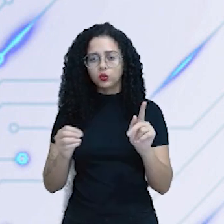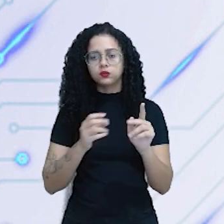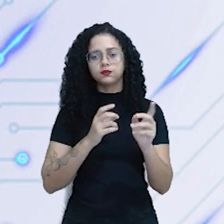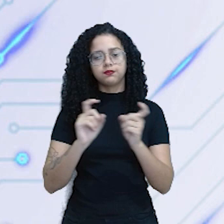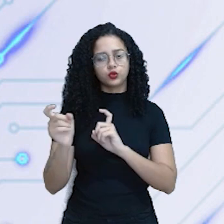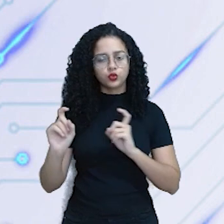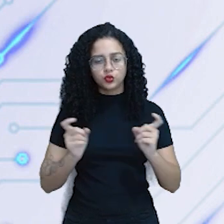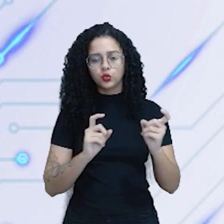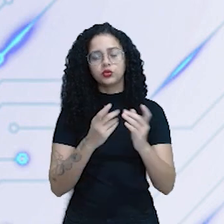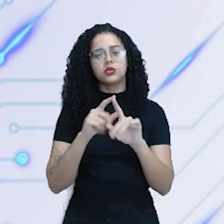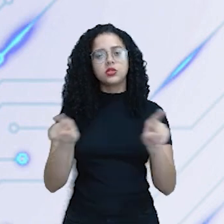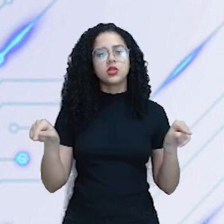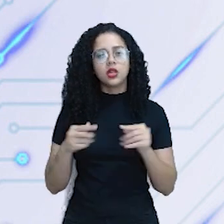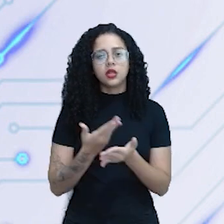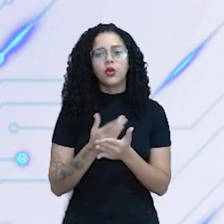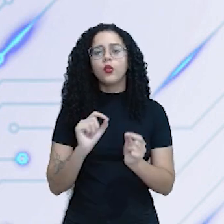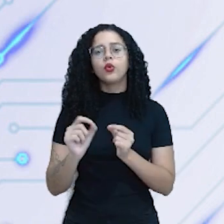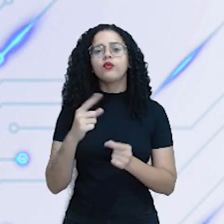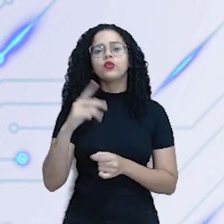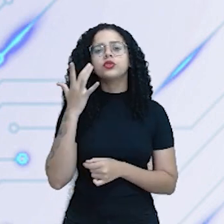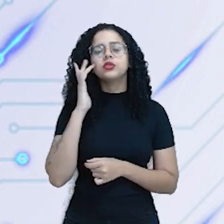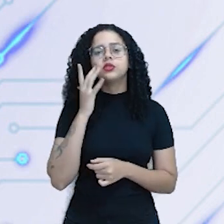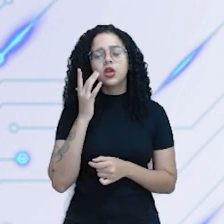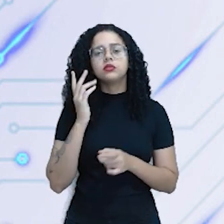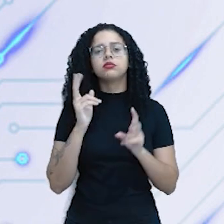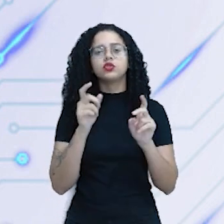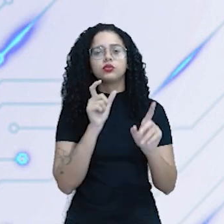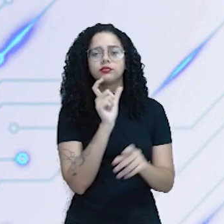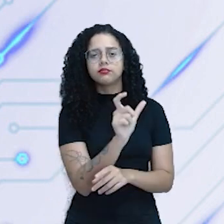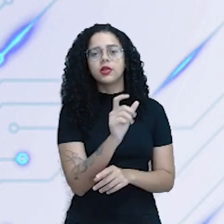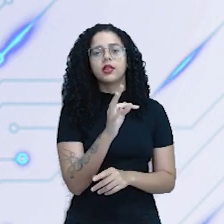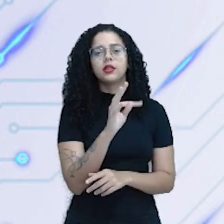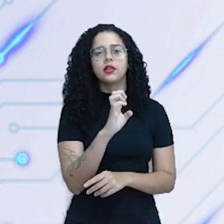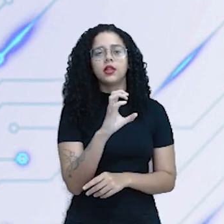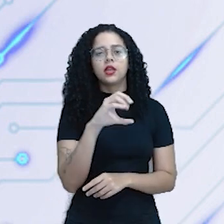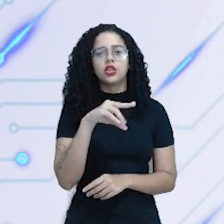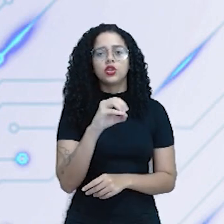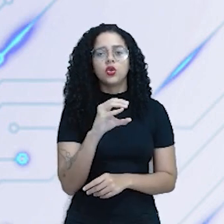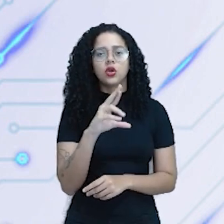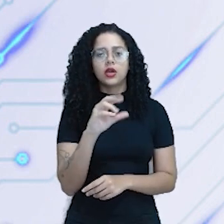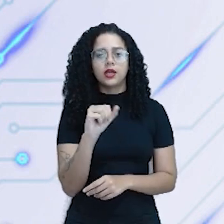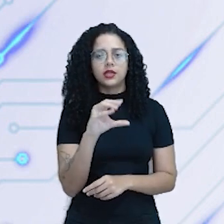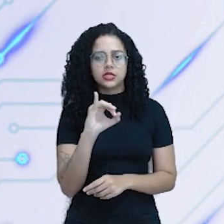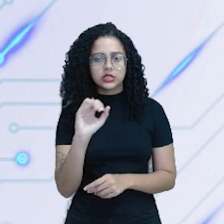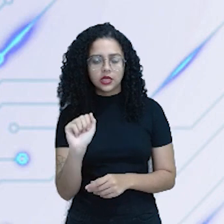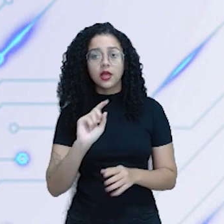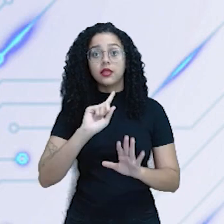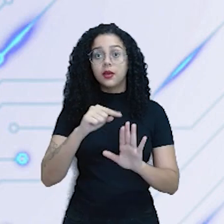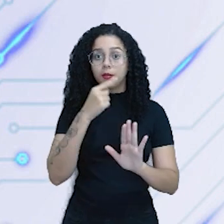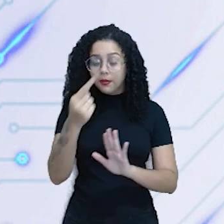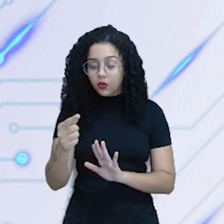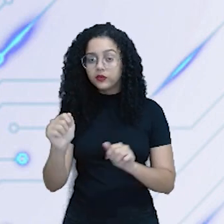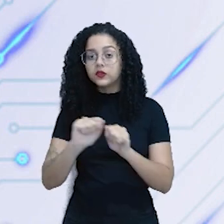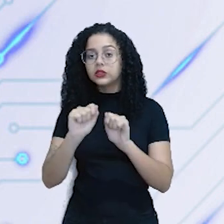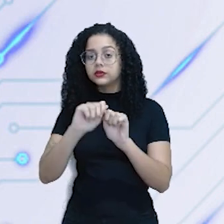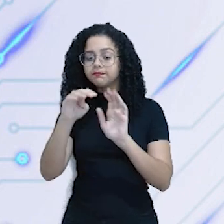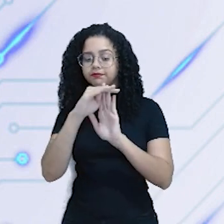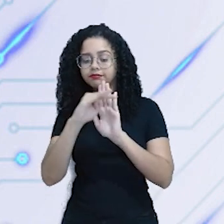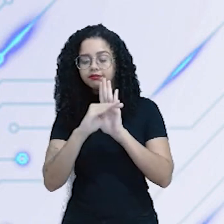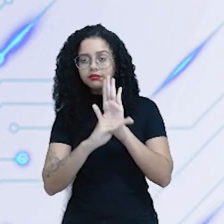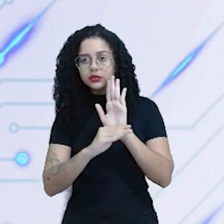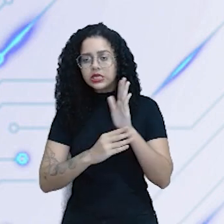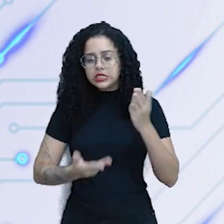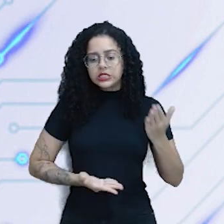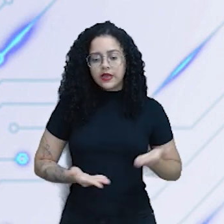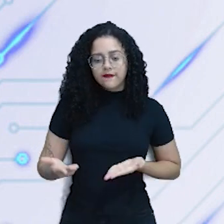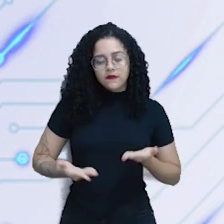com a turma de vocês, o que é que vocês acham da tecnocracia, e depois listar, após feita essa discussão em sala de aula,